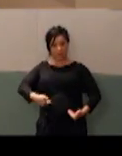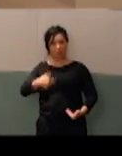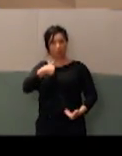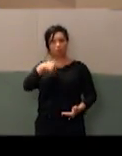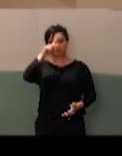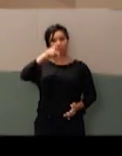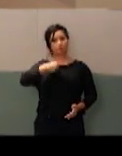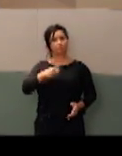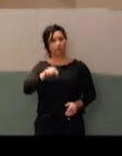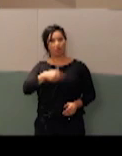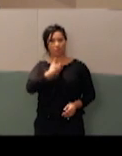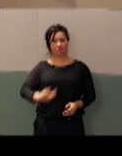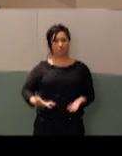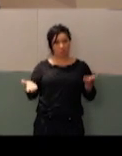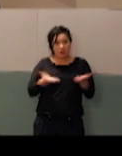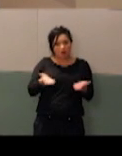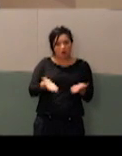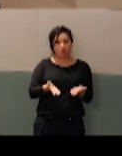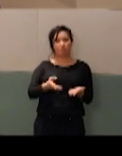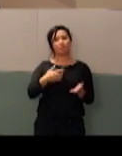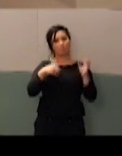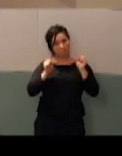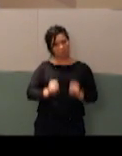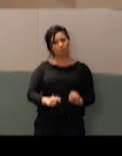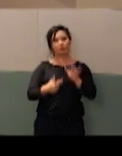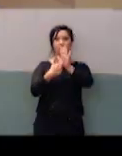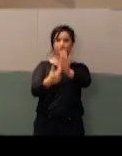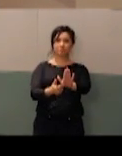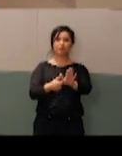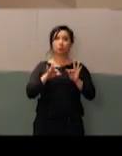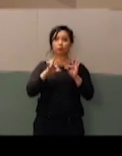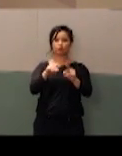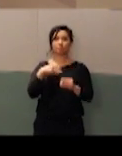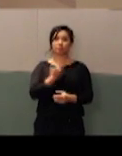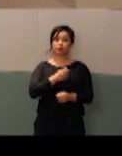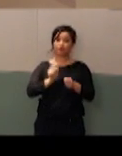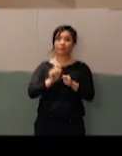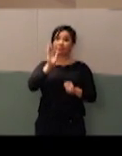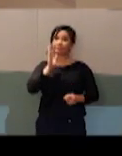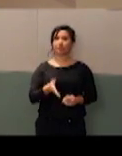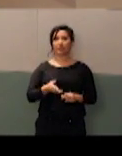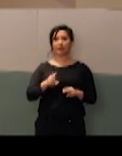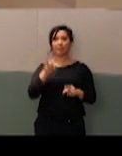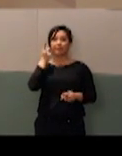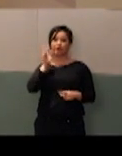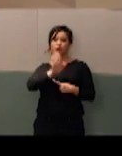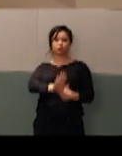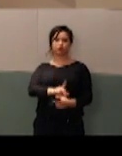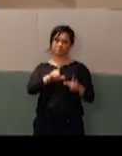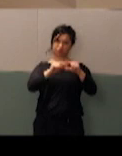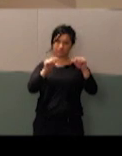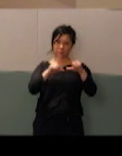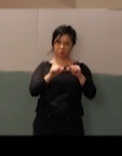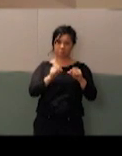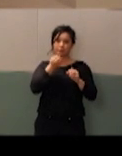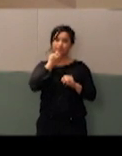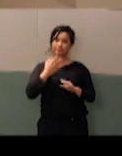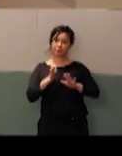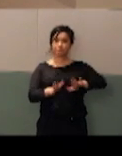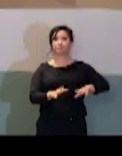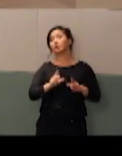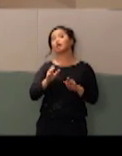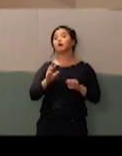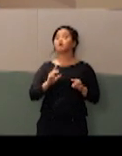ouro também para mostrar tudo o que fizemos pela nossa cidade. E, com relação ao desenvolvimento econômico,